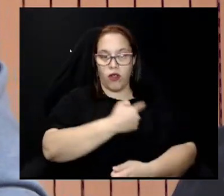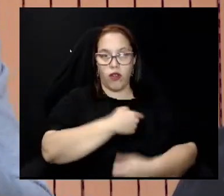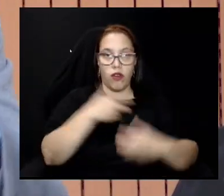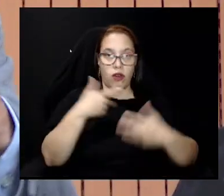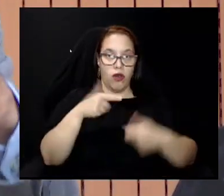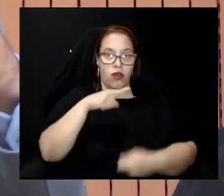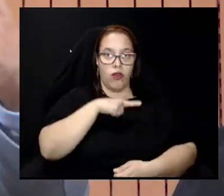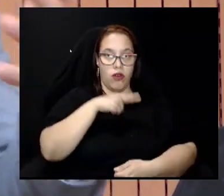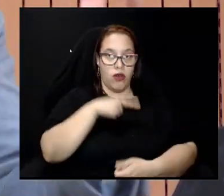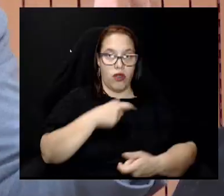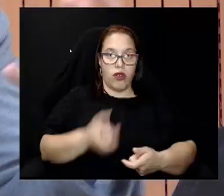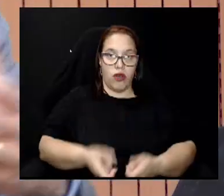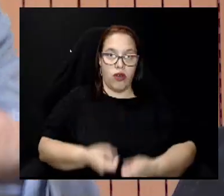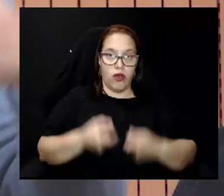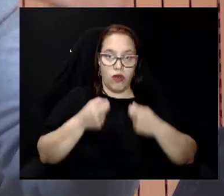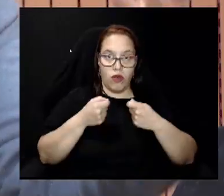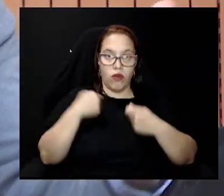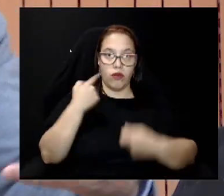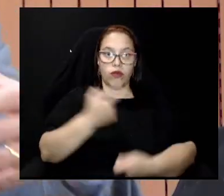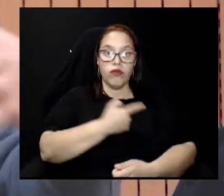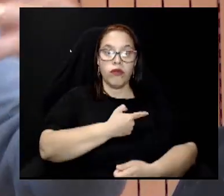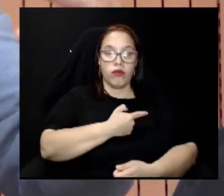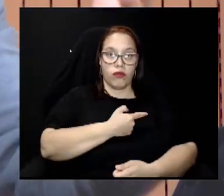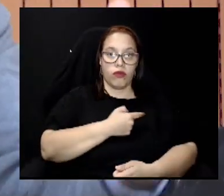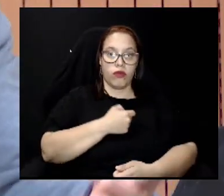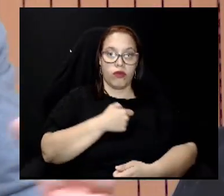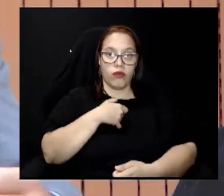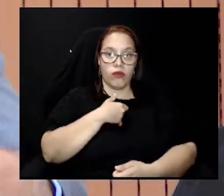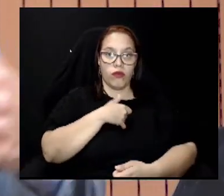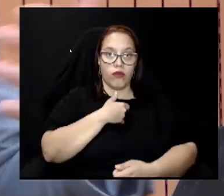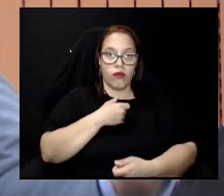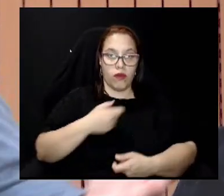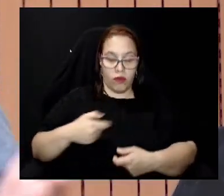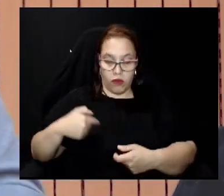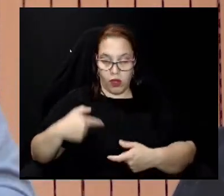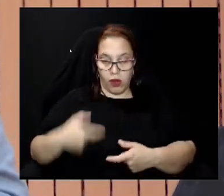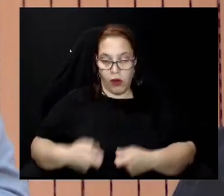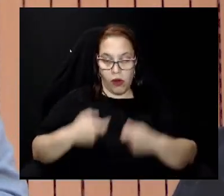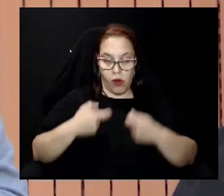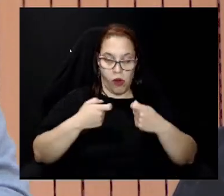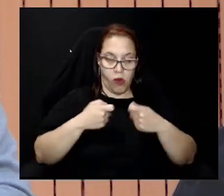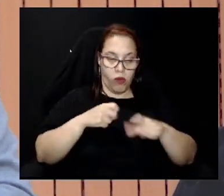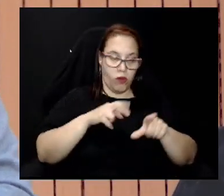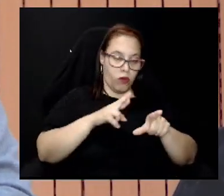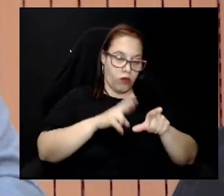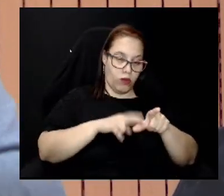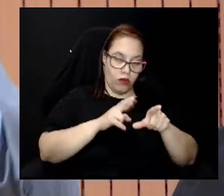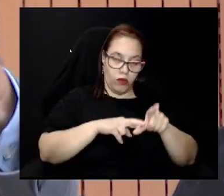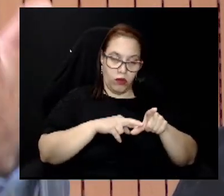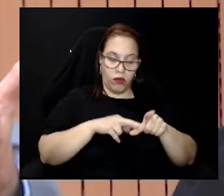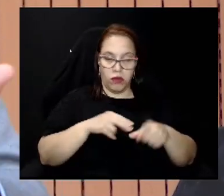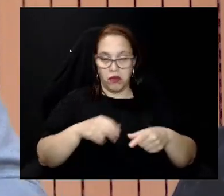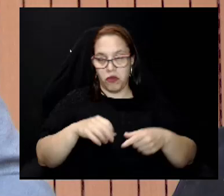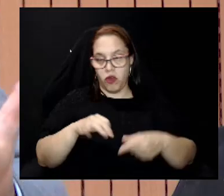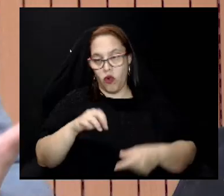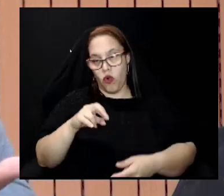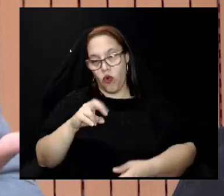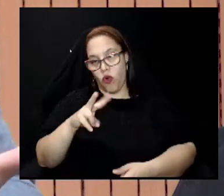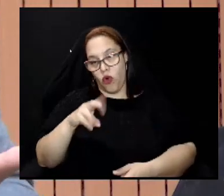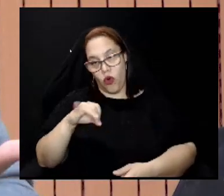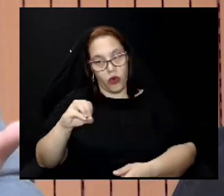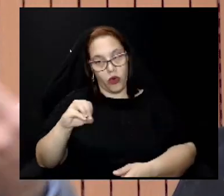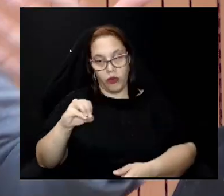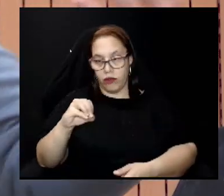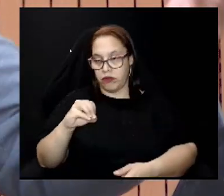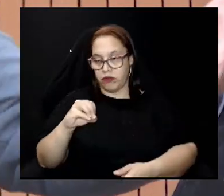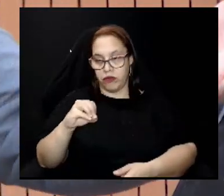aqui, mas os nossos tecidos, a mama, a próstata no homem, o ovário das mulheres, por algum motivo, seja